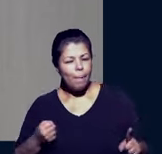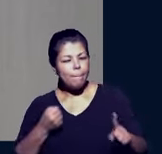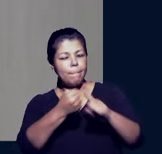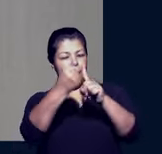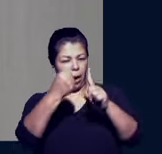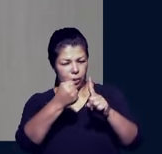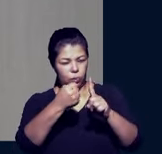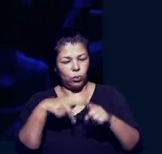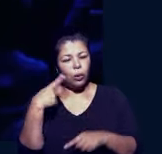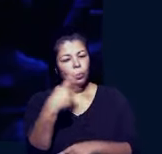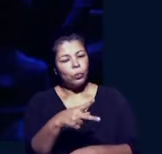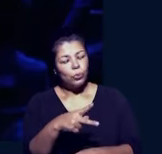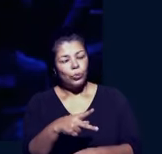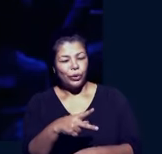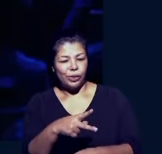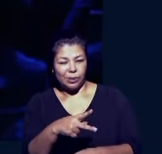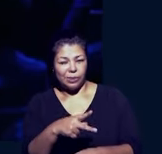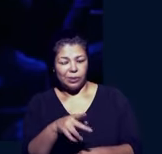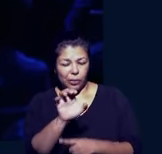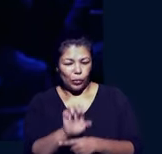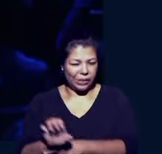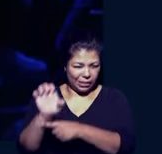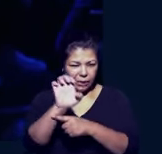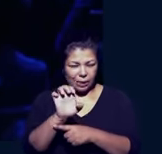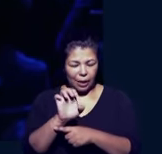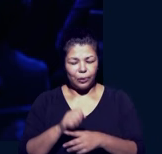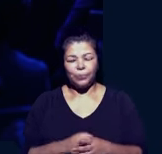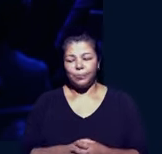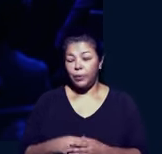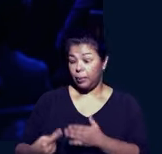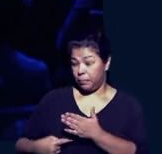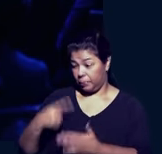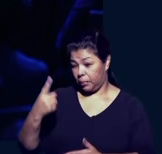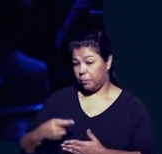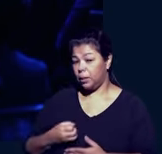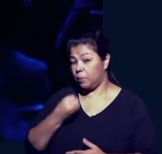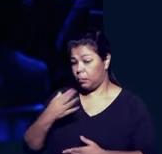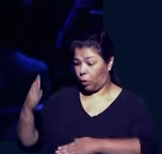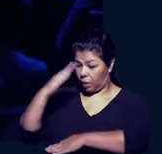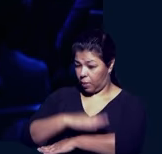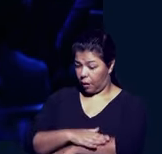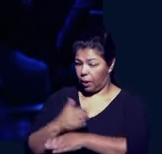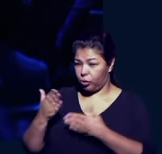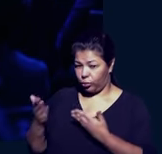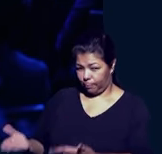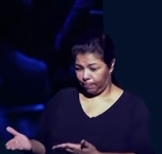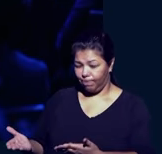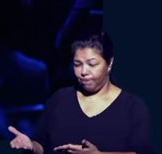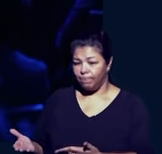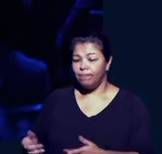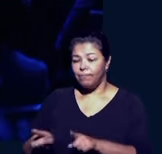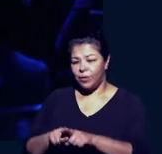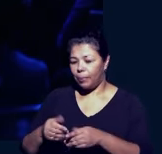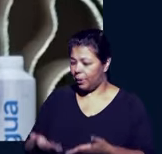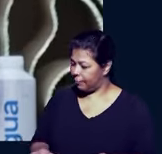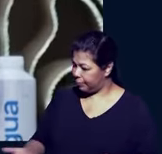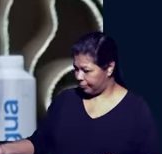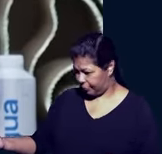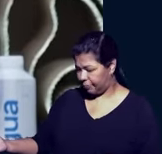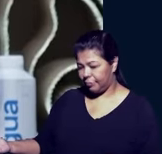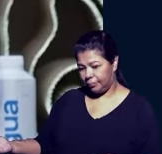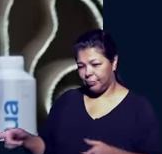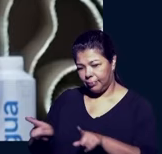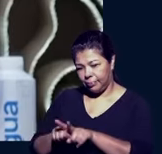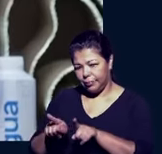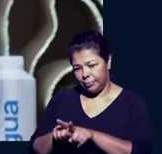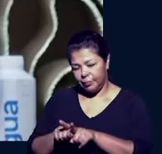seu estado Primeiramente boa tarde boa tarde Fernando cumprimentar o andr